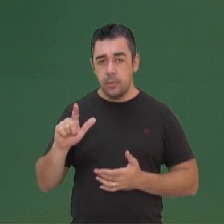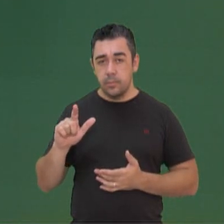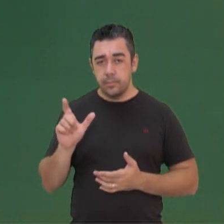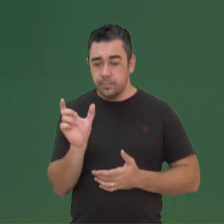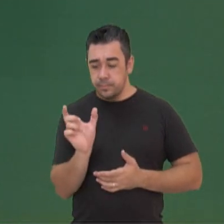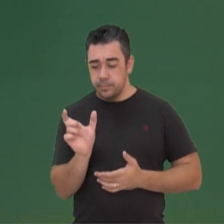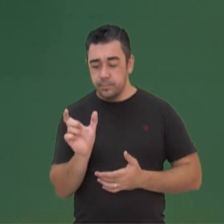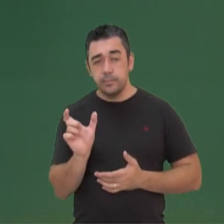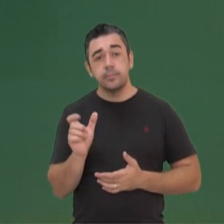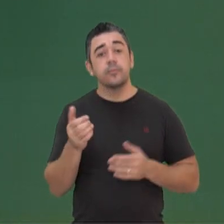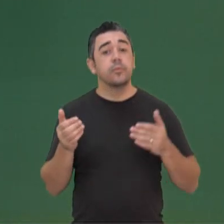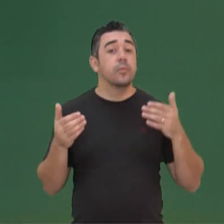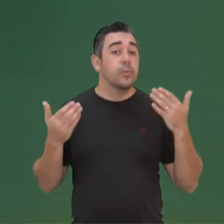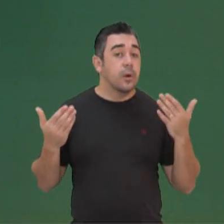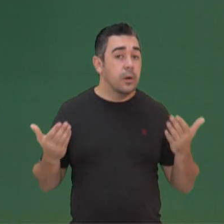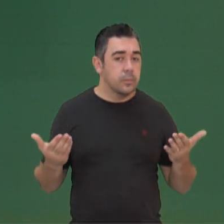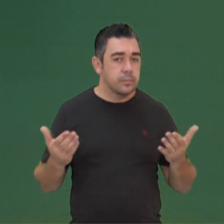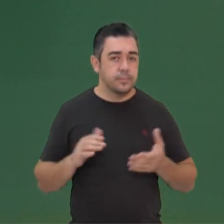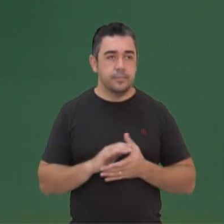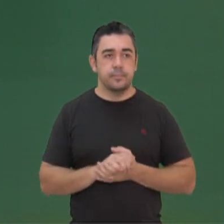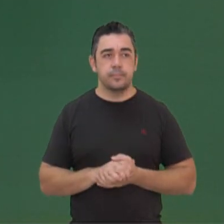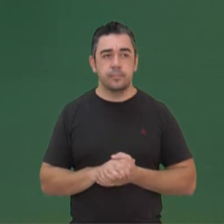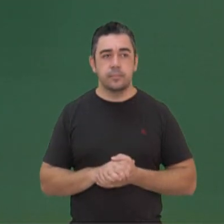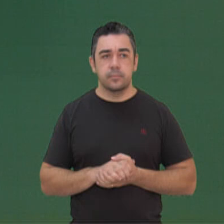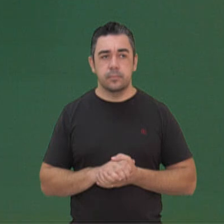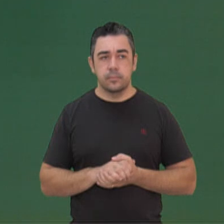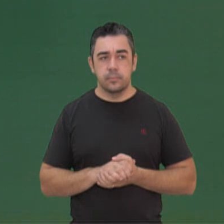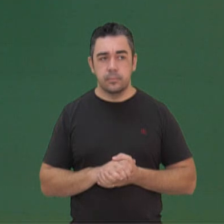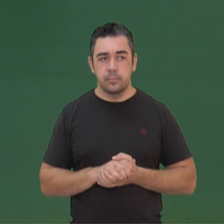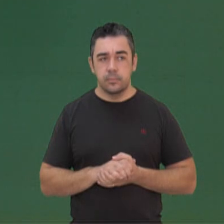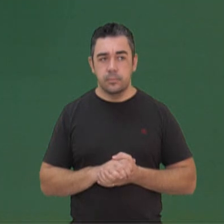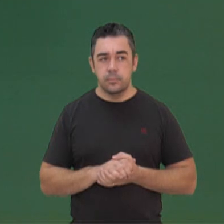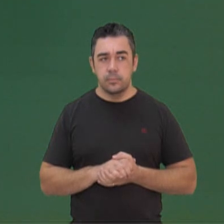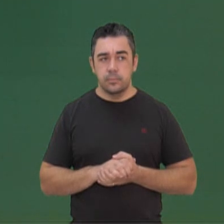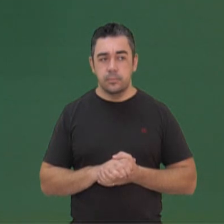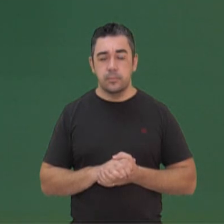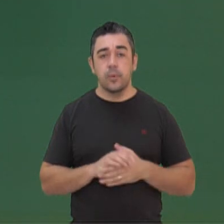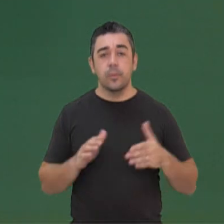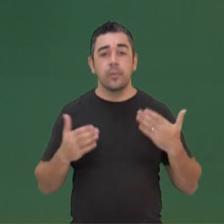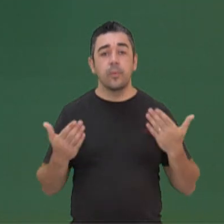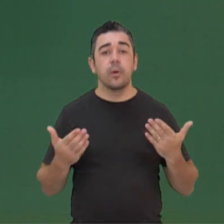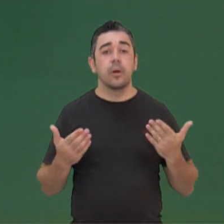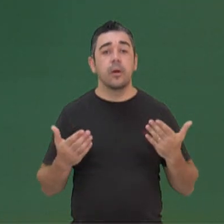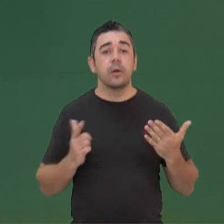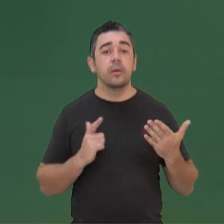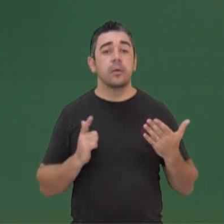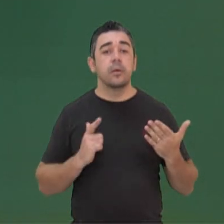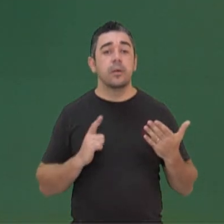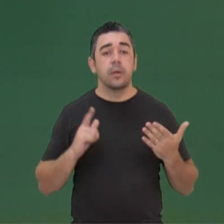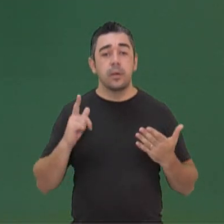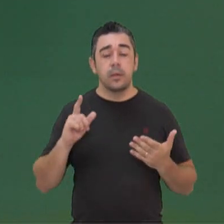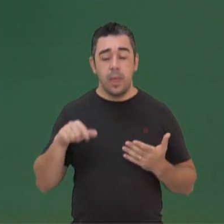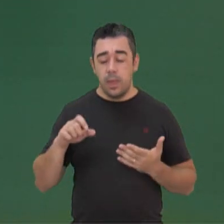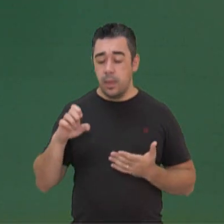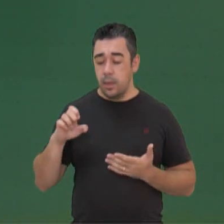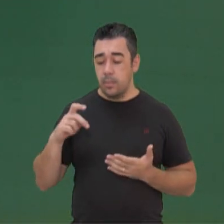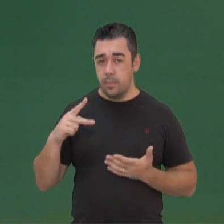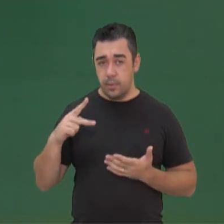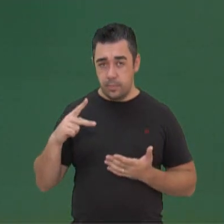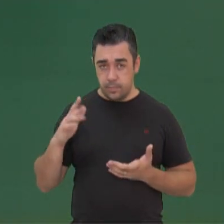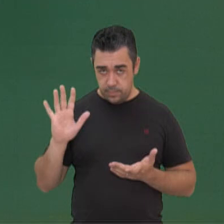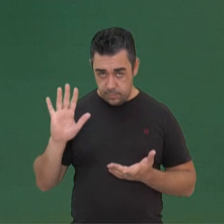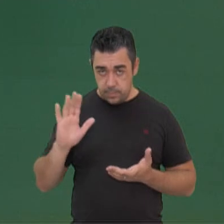energia potencial elétrica. Já coloca aqui na tua tabelinha do lado. Qual será que é o símbolo que representa a energia potencial